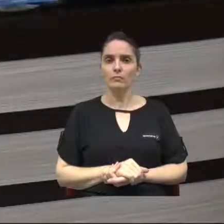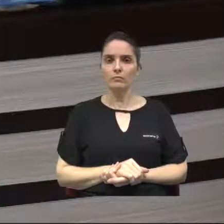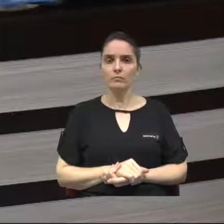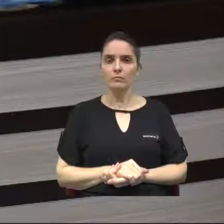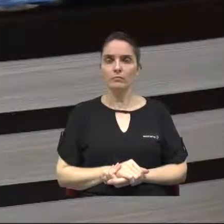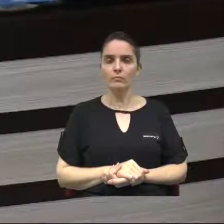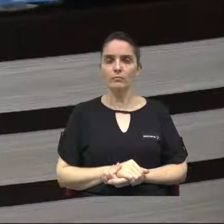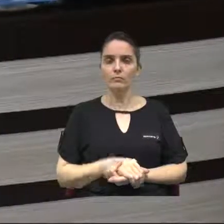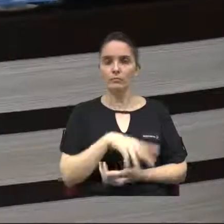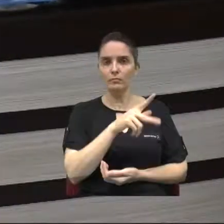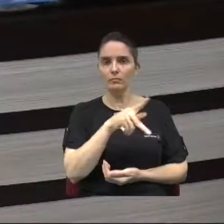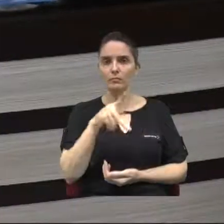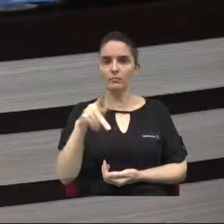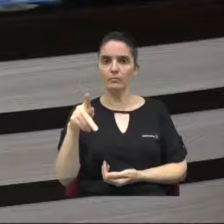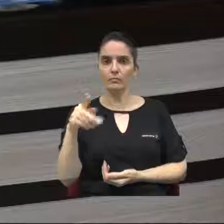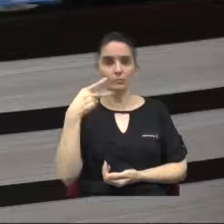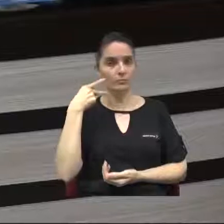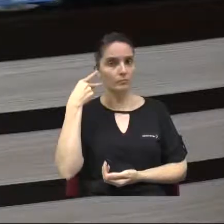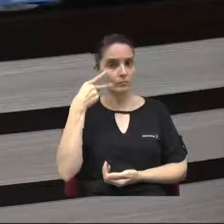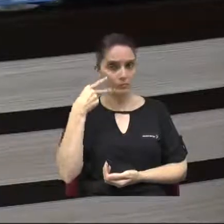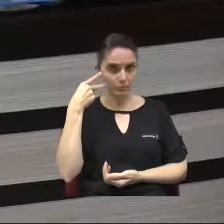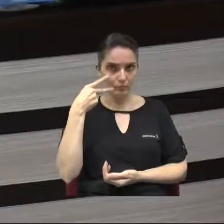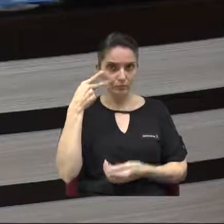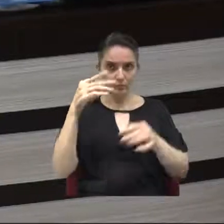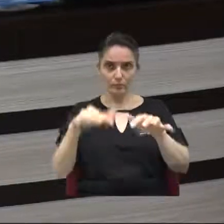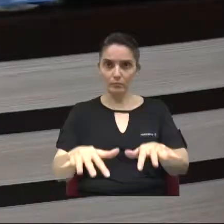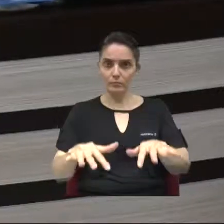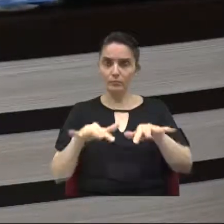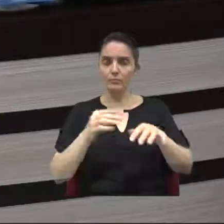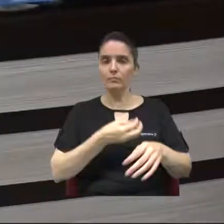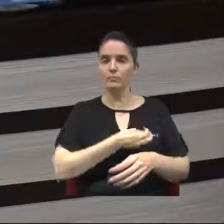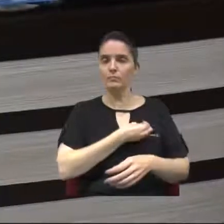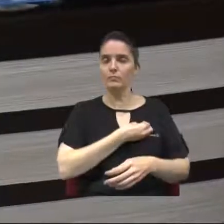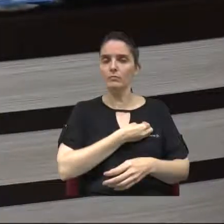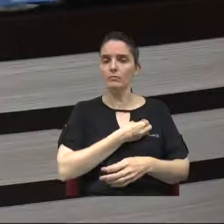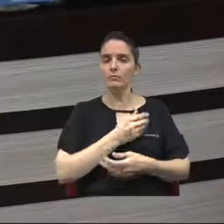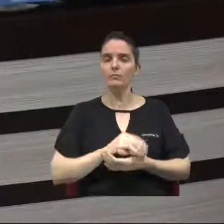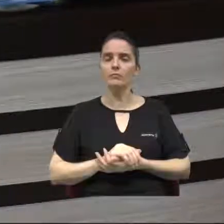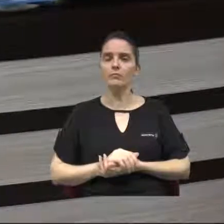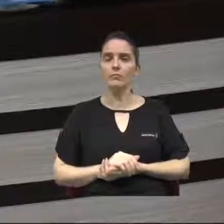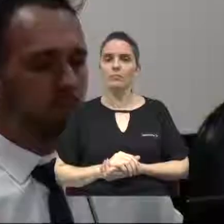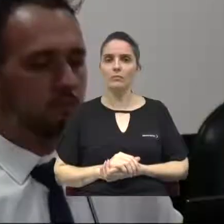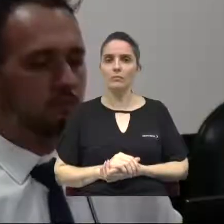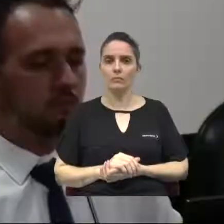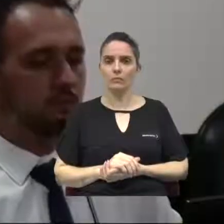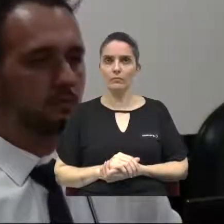Senhor presidente, nobres vereadores, plateia presente.